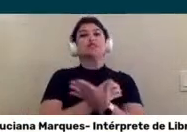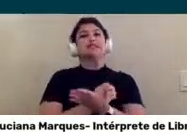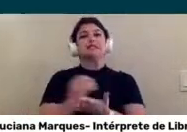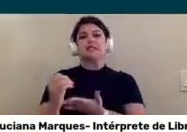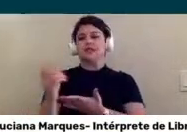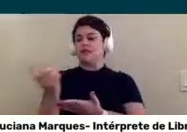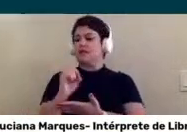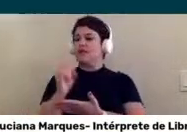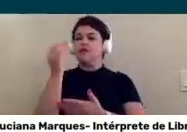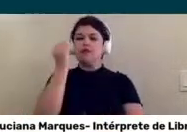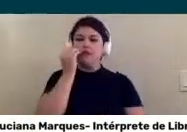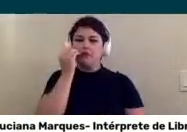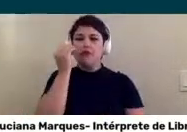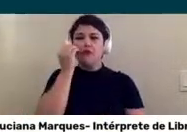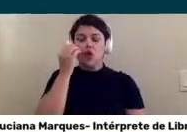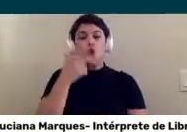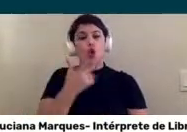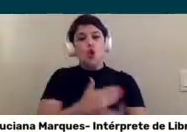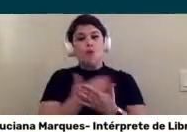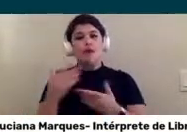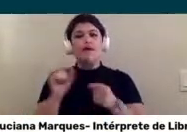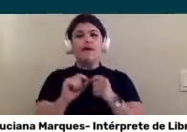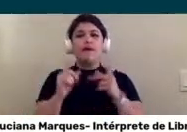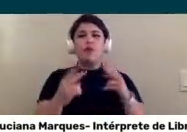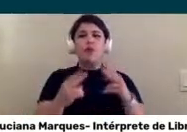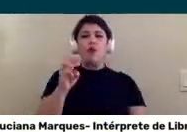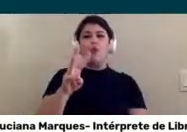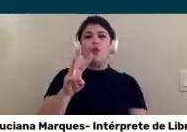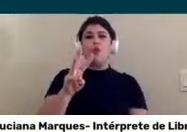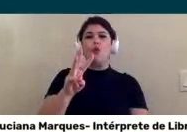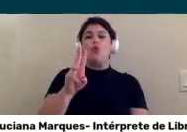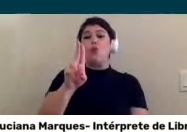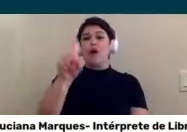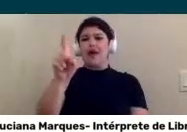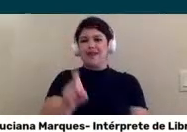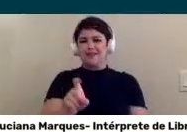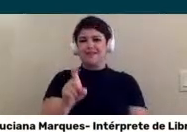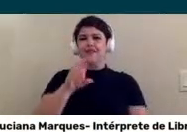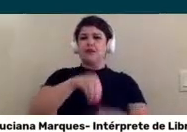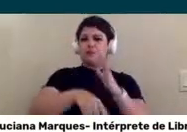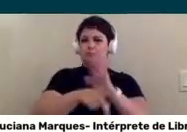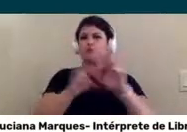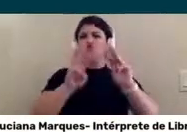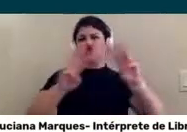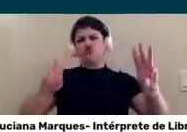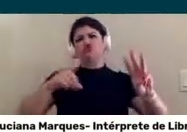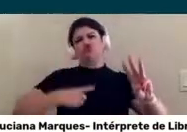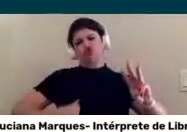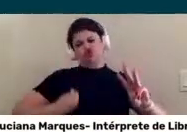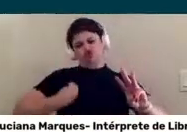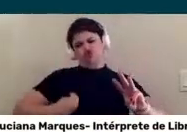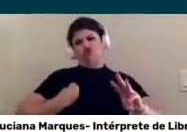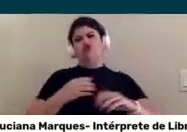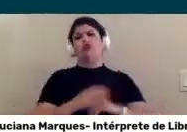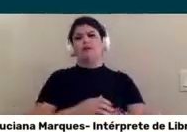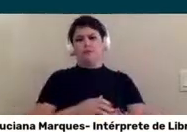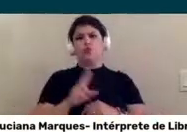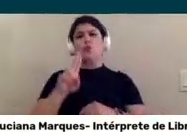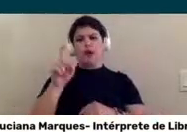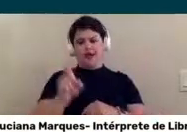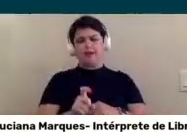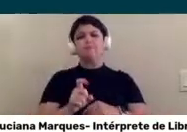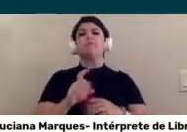fazer benchmarks, a usar princípios de UX que já são úteis para sites, enfim. E aí a gente fez